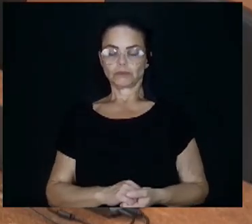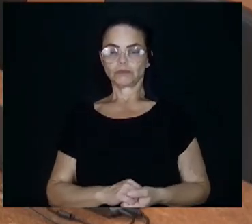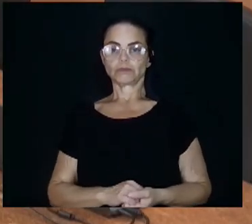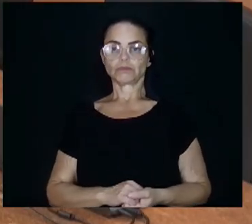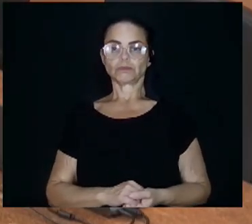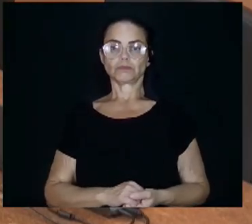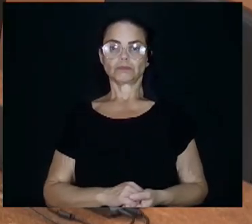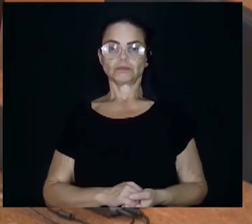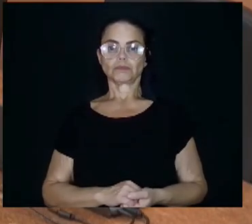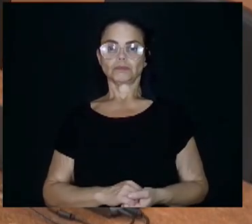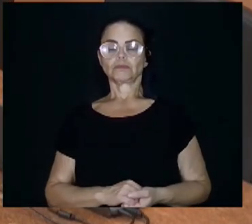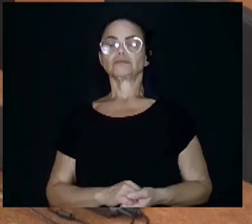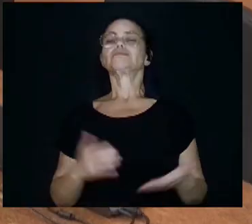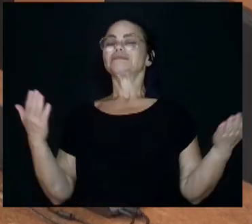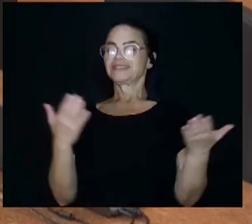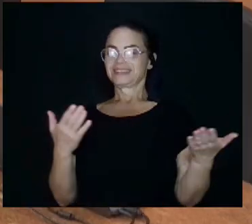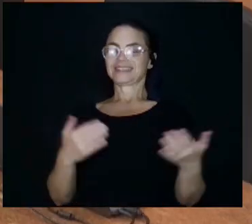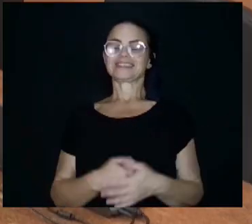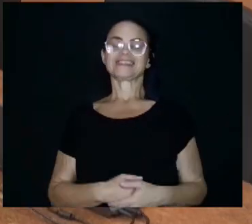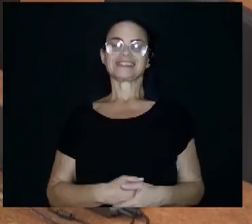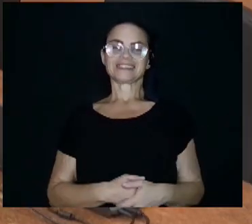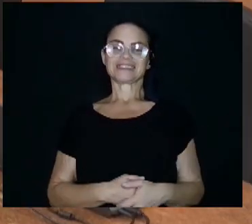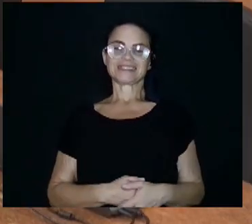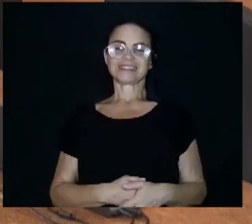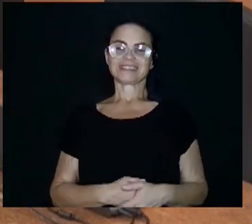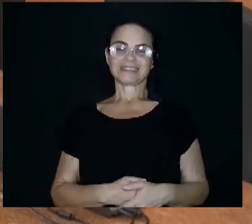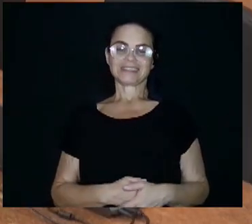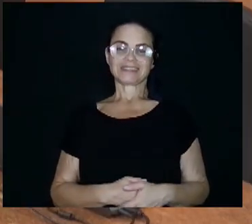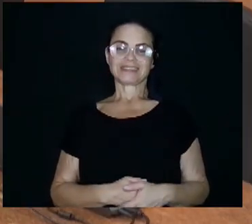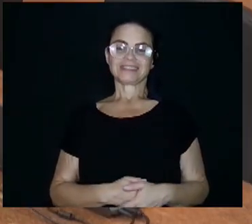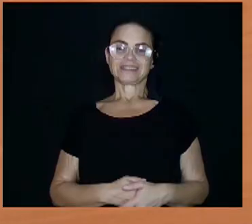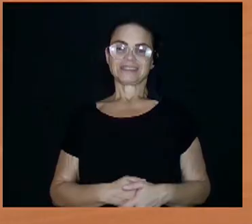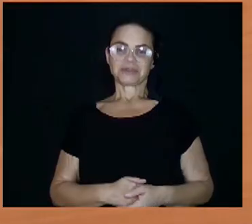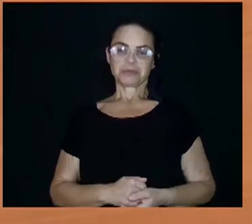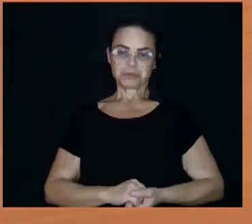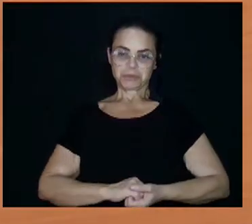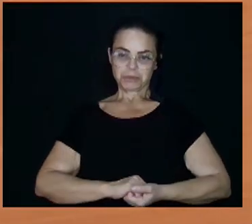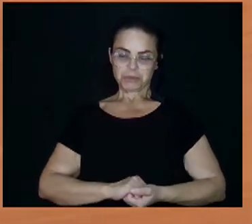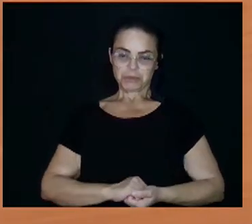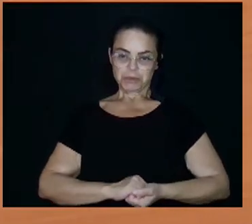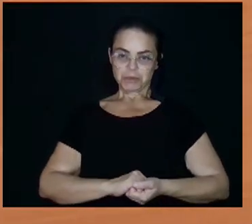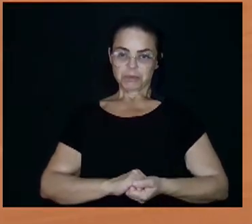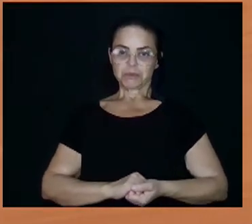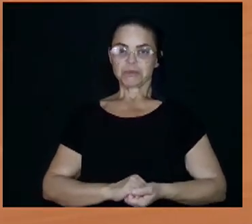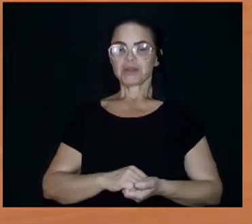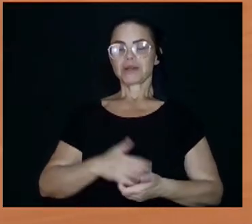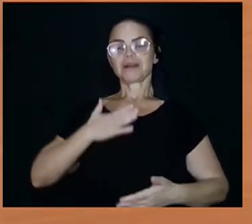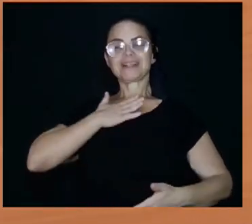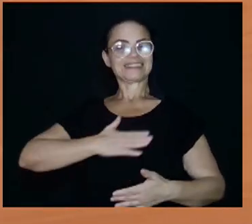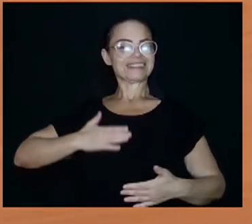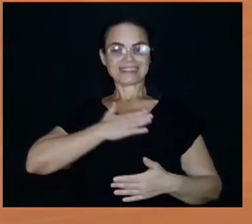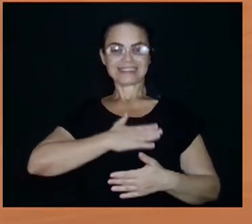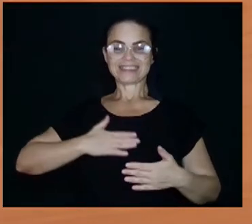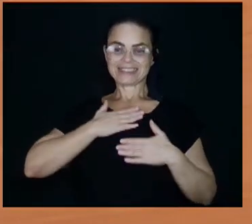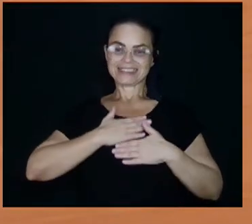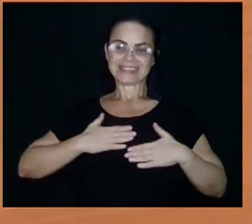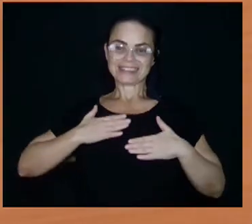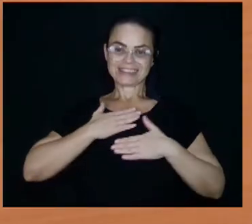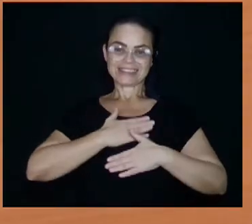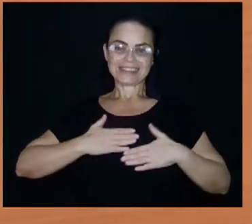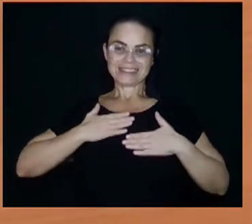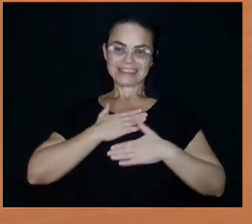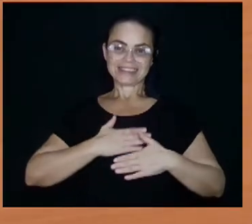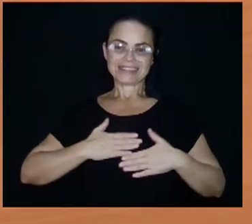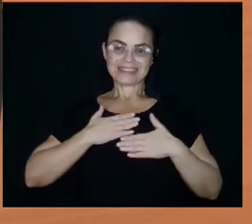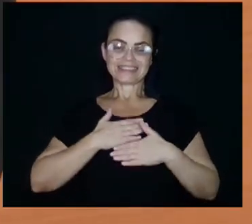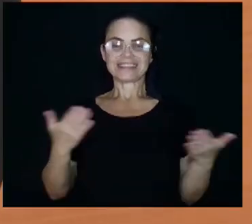Agora sim. Deixa eu chegar mais pertinho aqui, deixa eu virar aqui. Bom, é um prazer estar aqui hoje, representando,